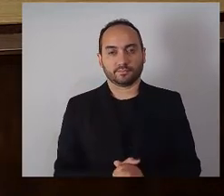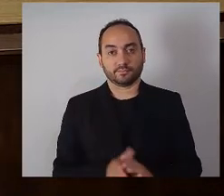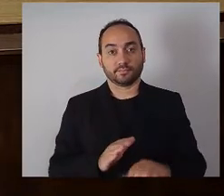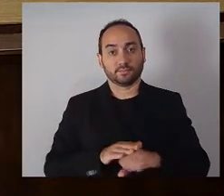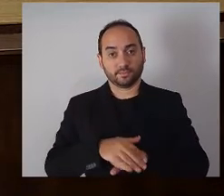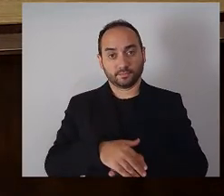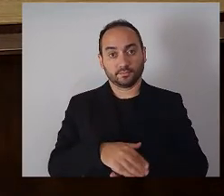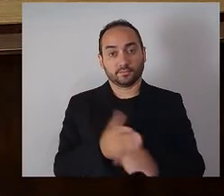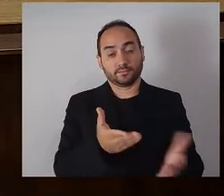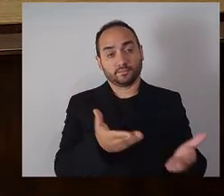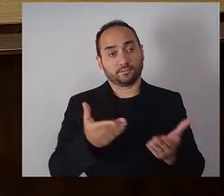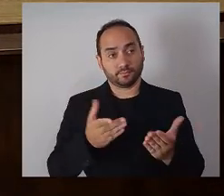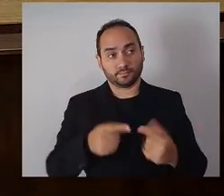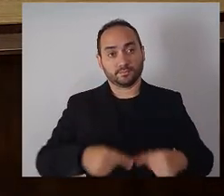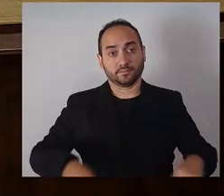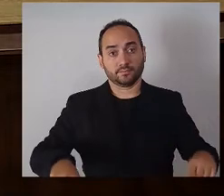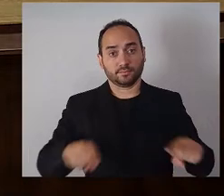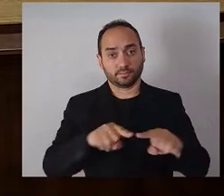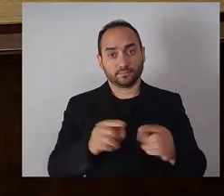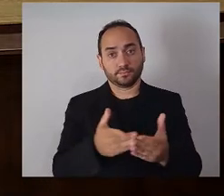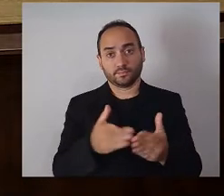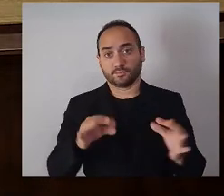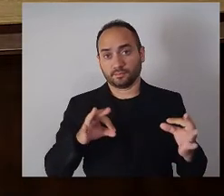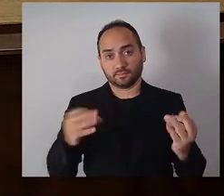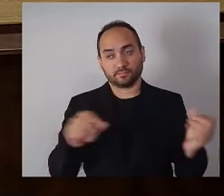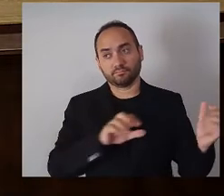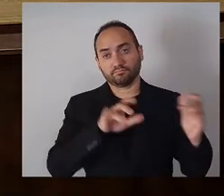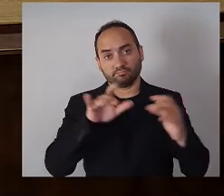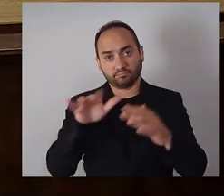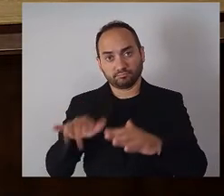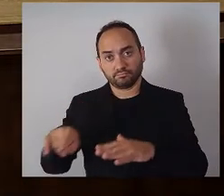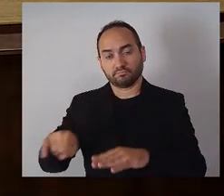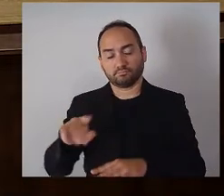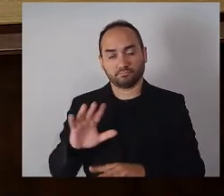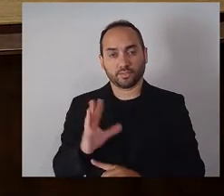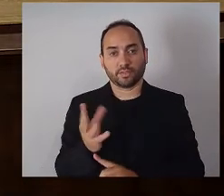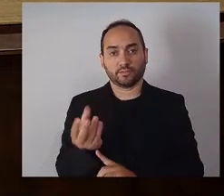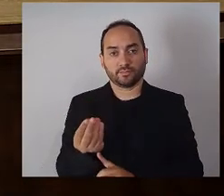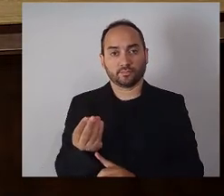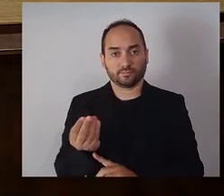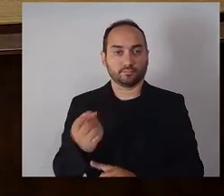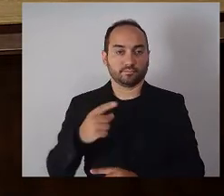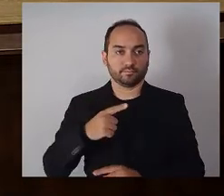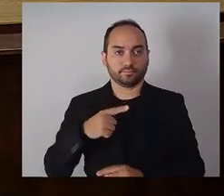à noite eu convido os senhores aí, as senhoras, para que compareçam ao centro de eventos.